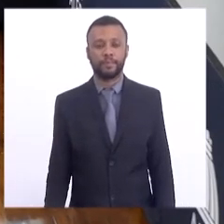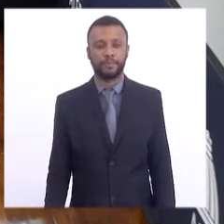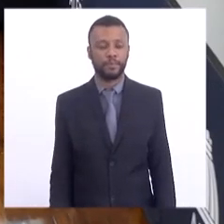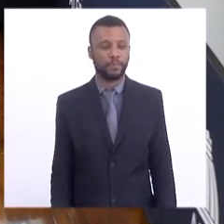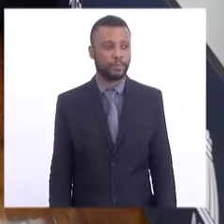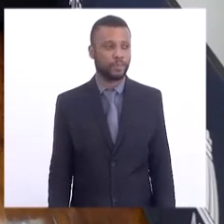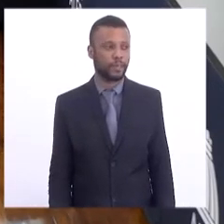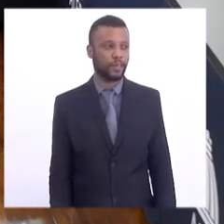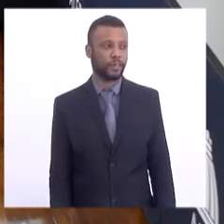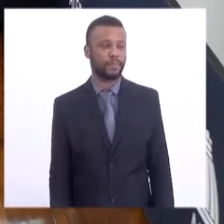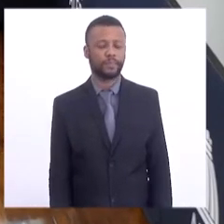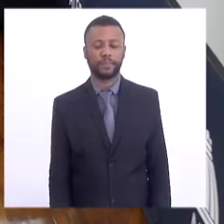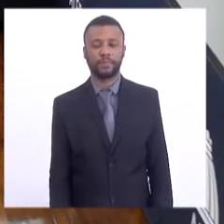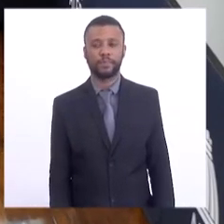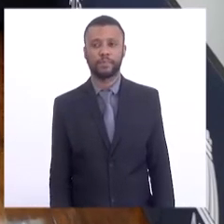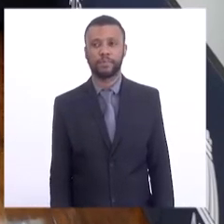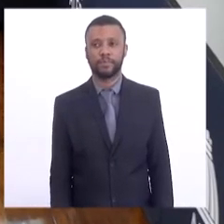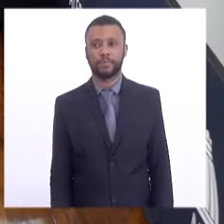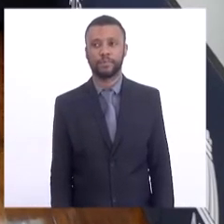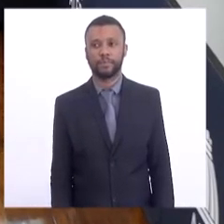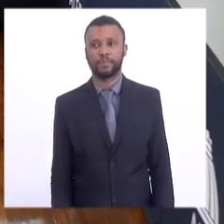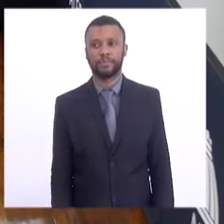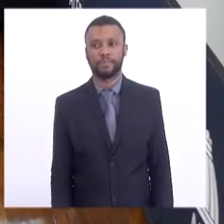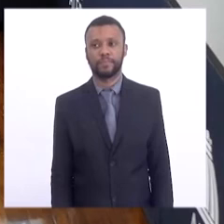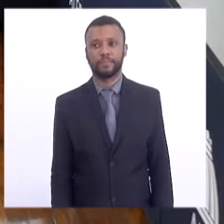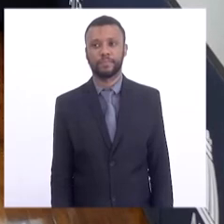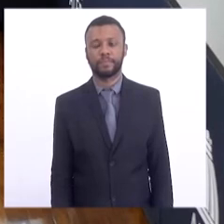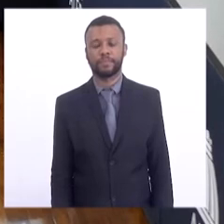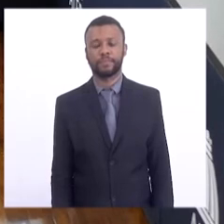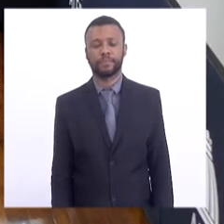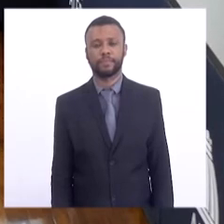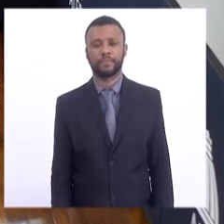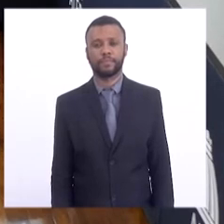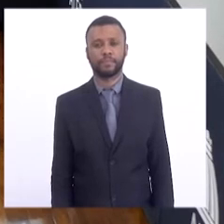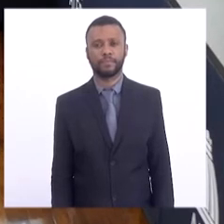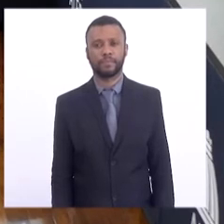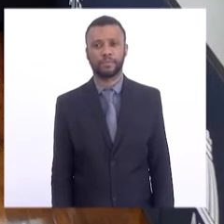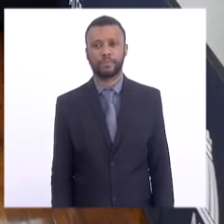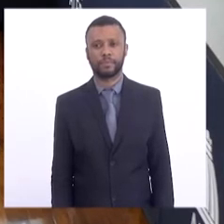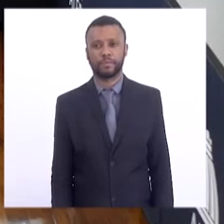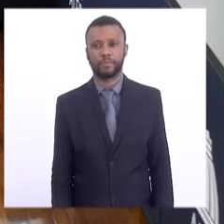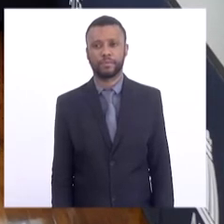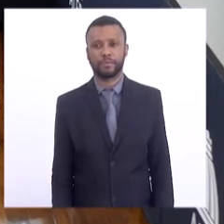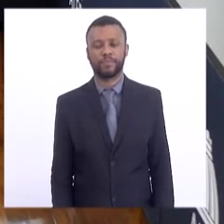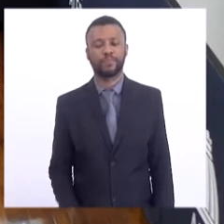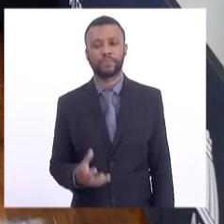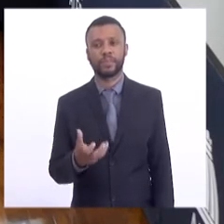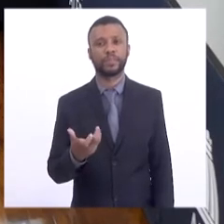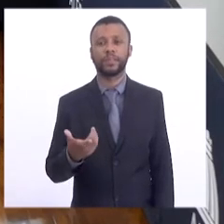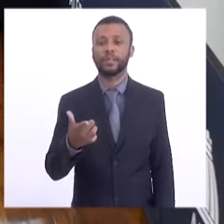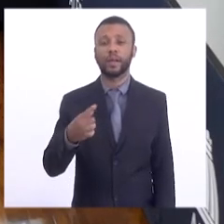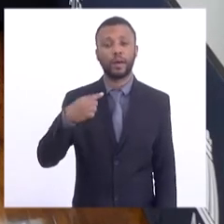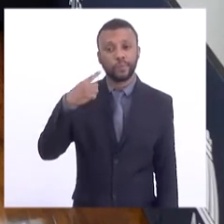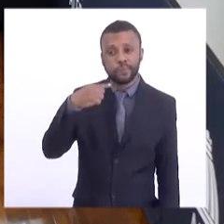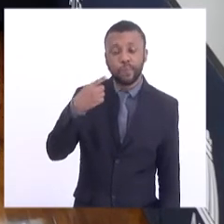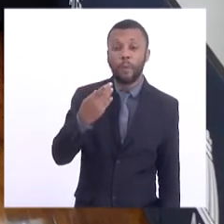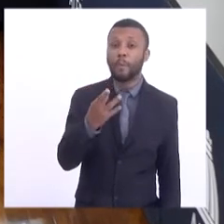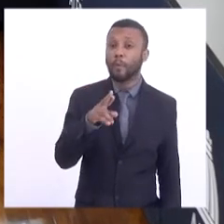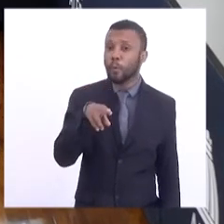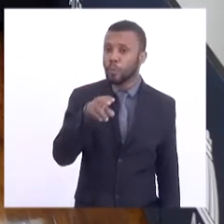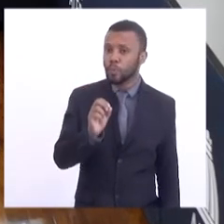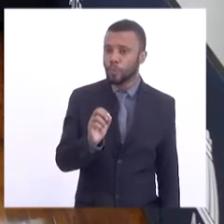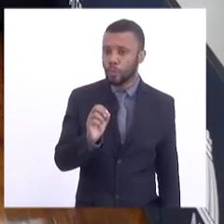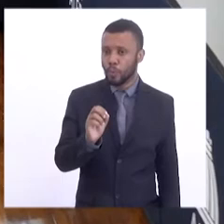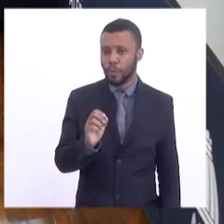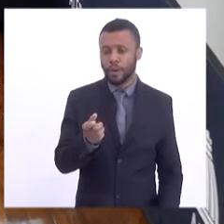você mais sintético mas queria porque eu o doutor Bruno se